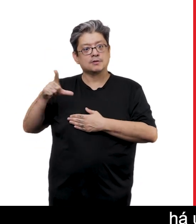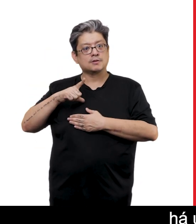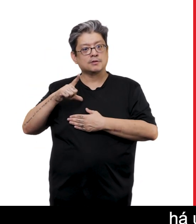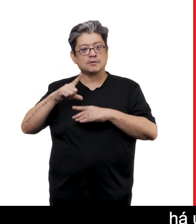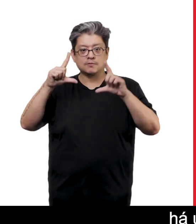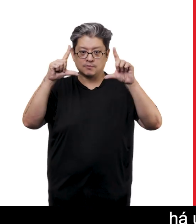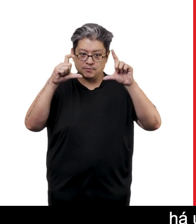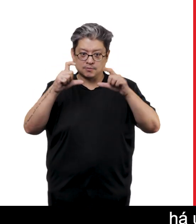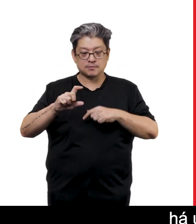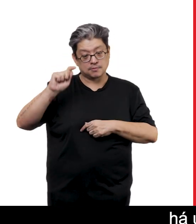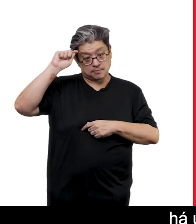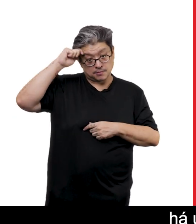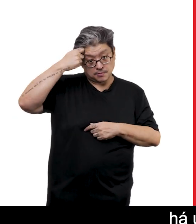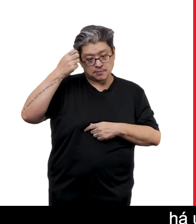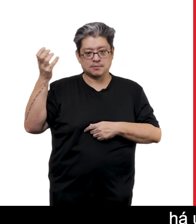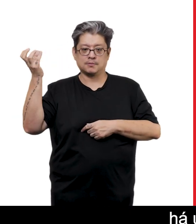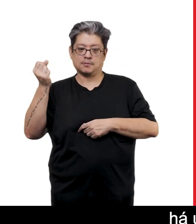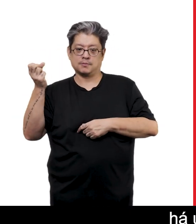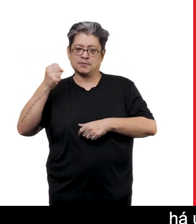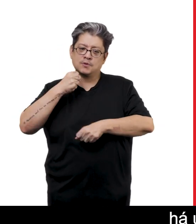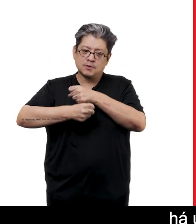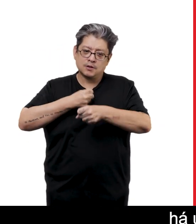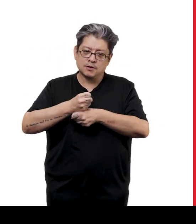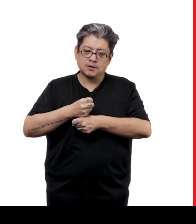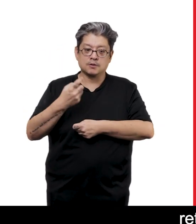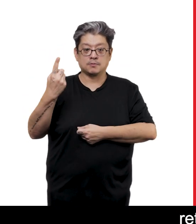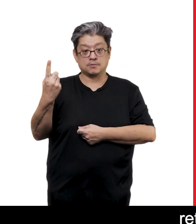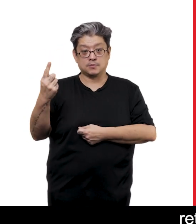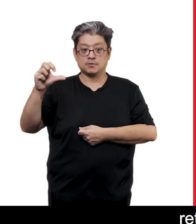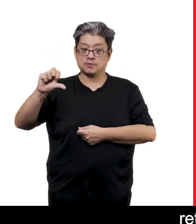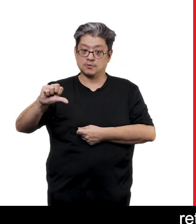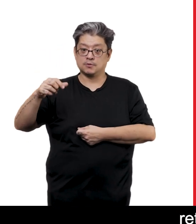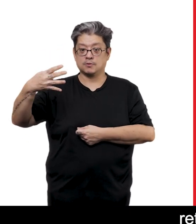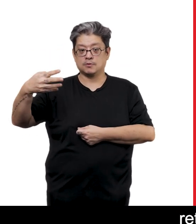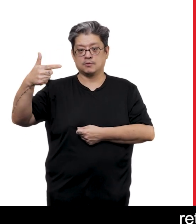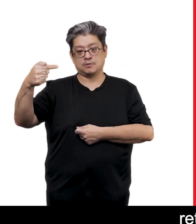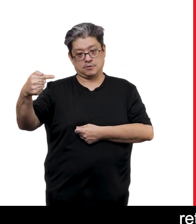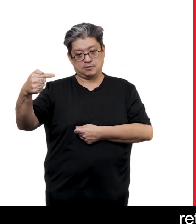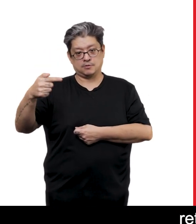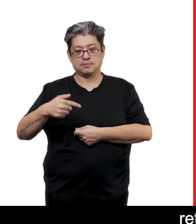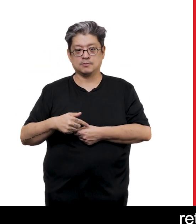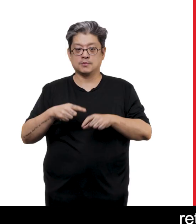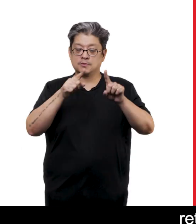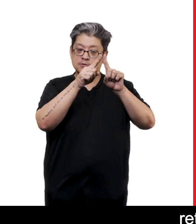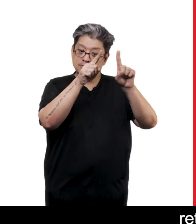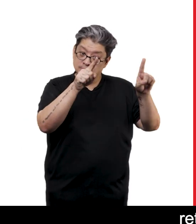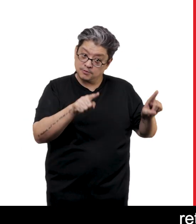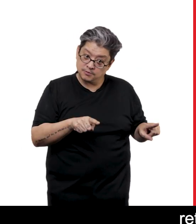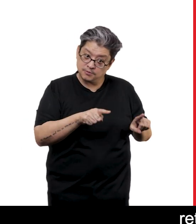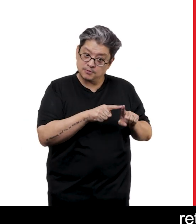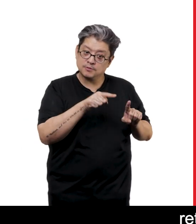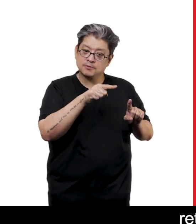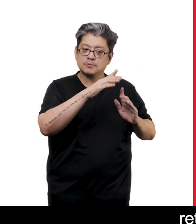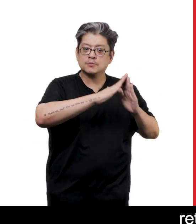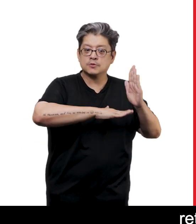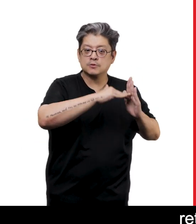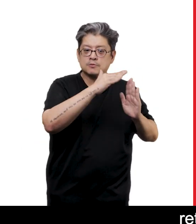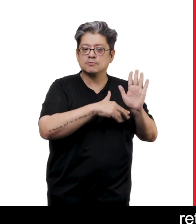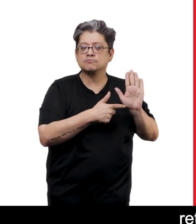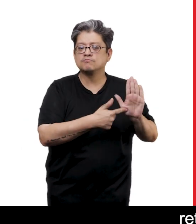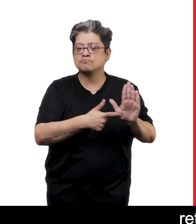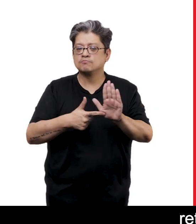em preto e branco de 1947, retratando a pinacoteca do MASP no edifício dos